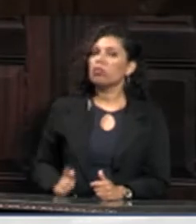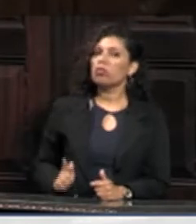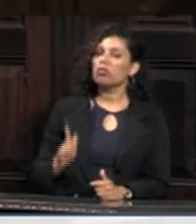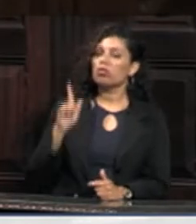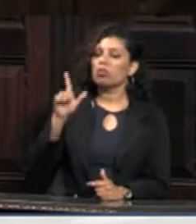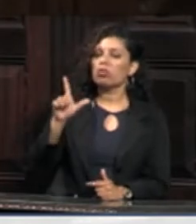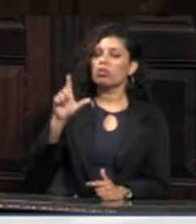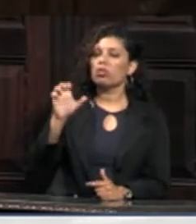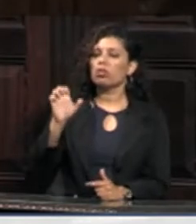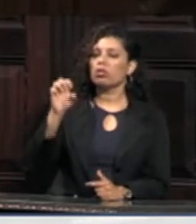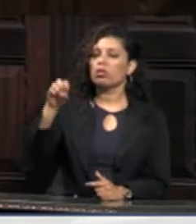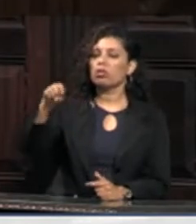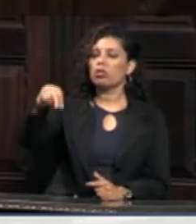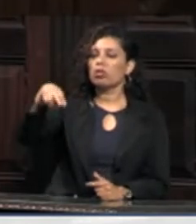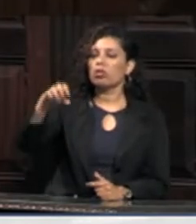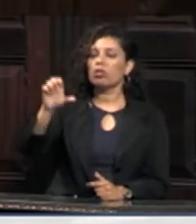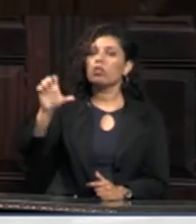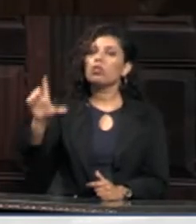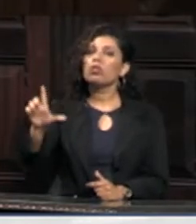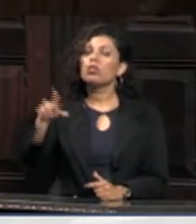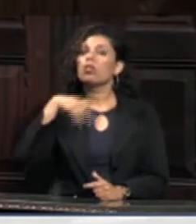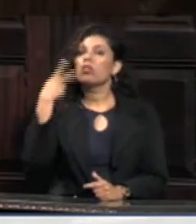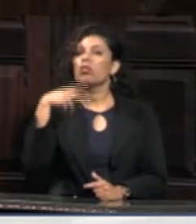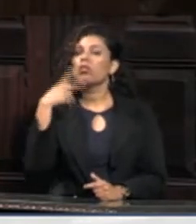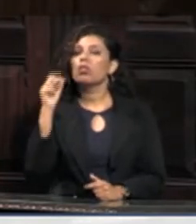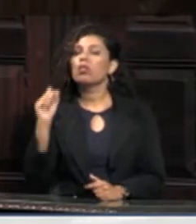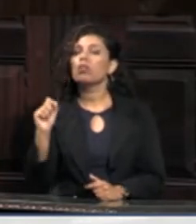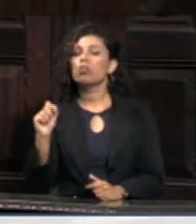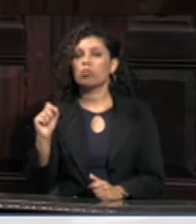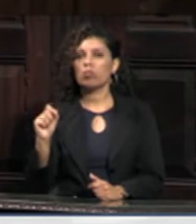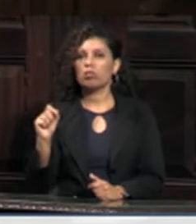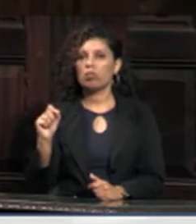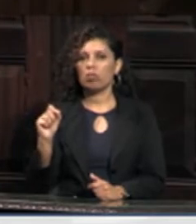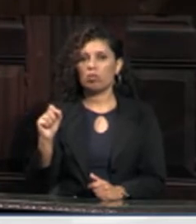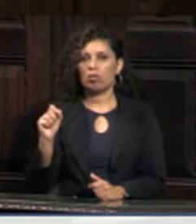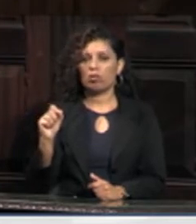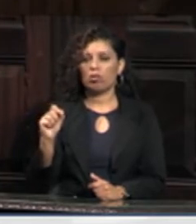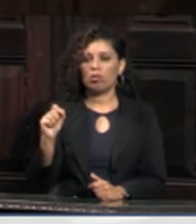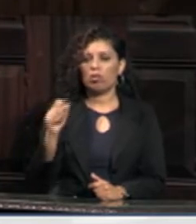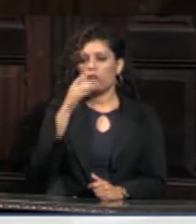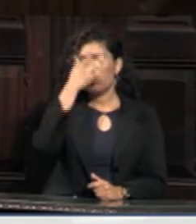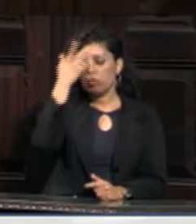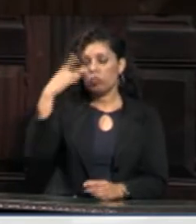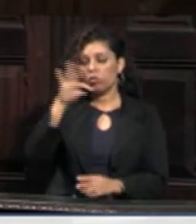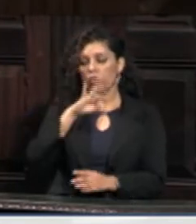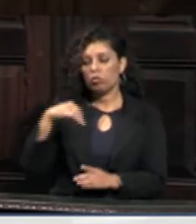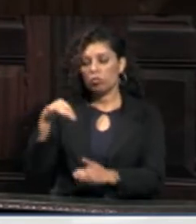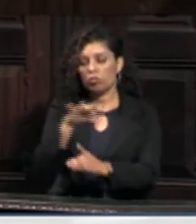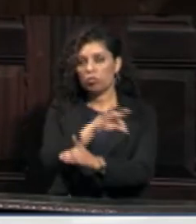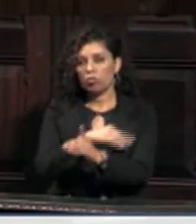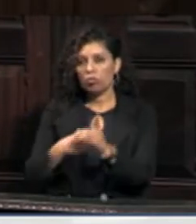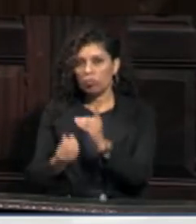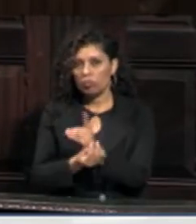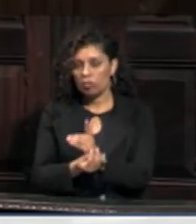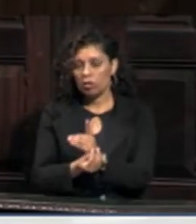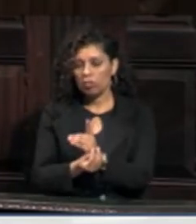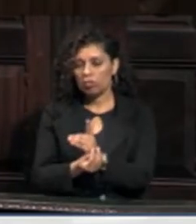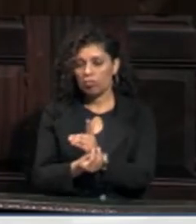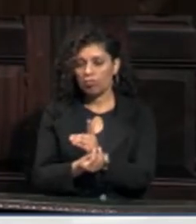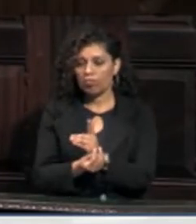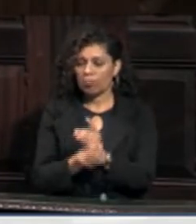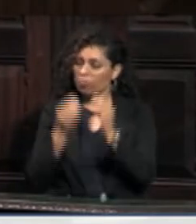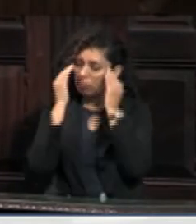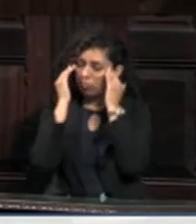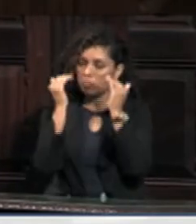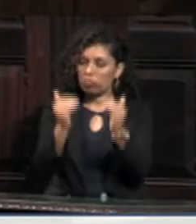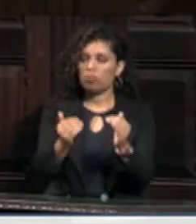de eleições, que ele sempre dizia que o povo tem razão. E a